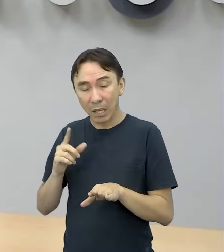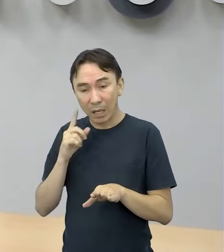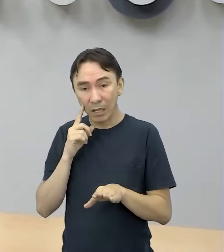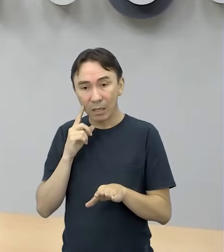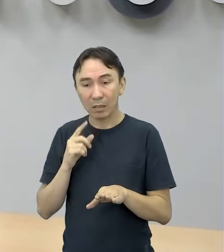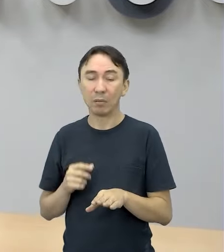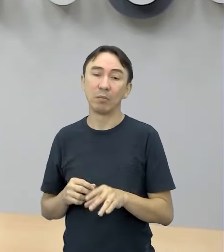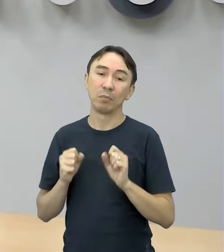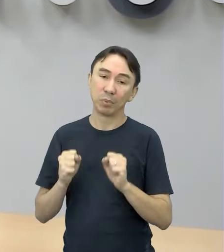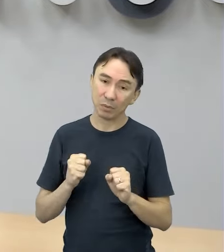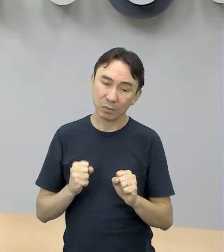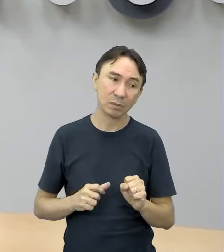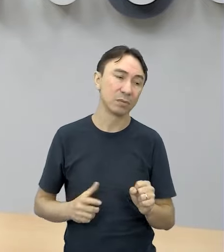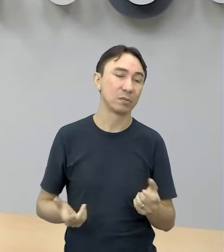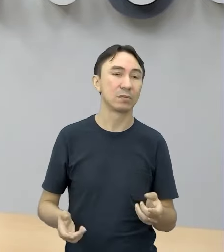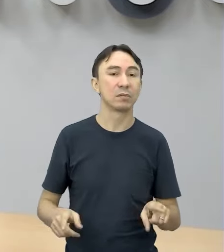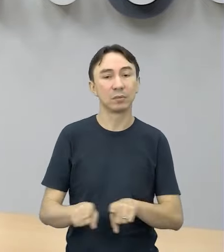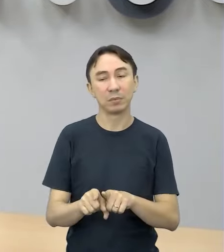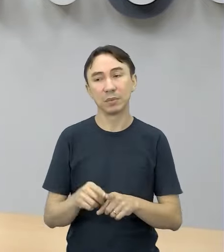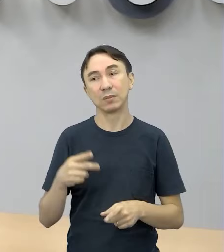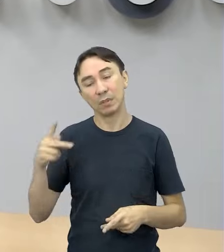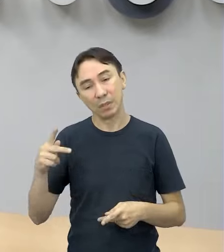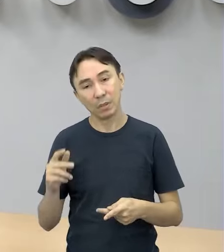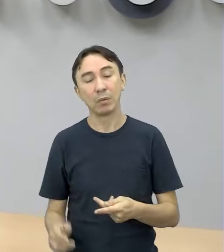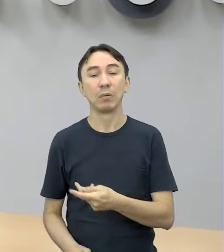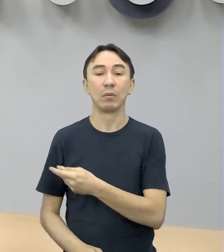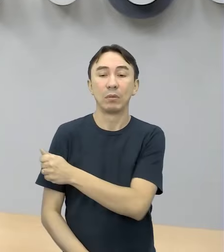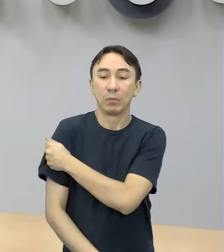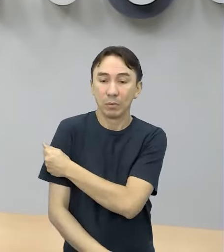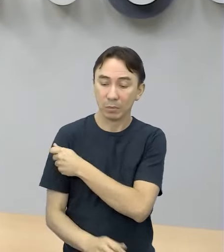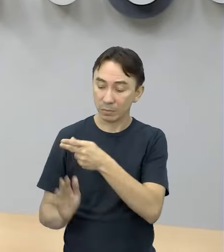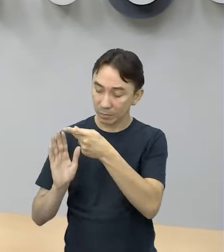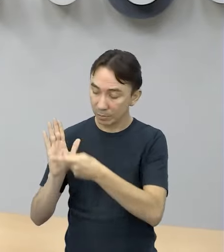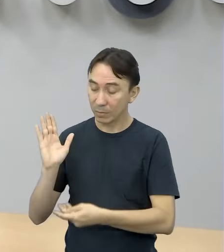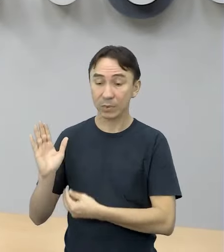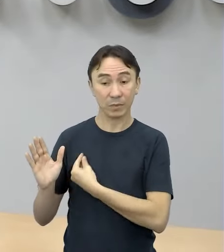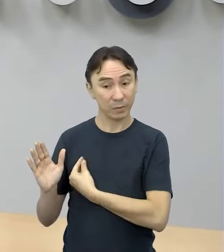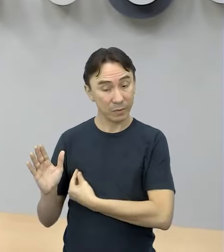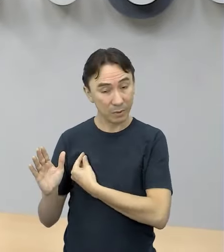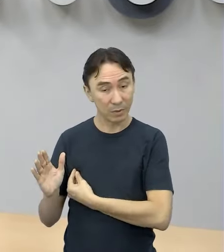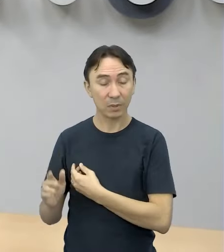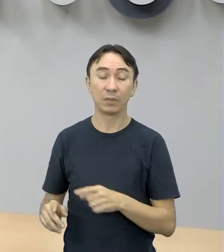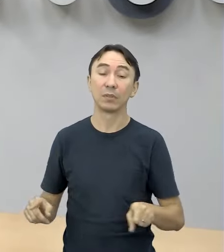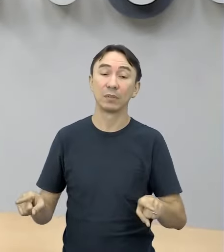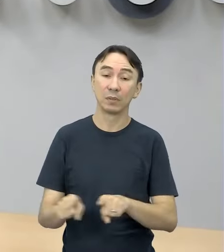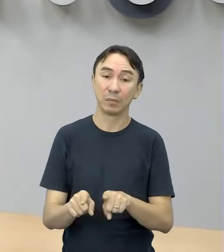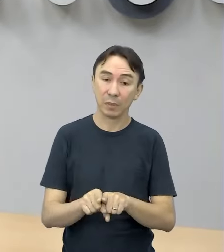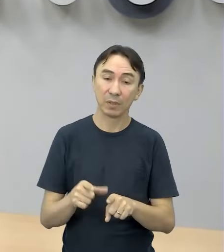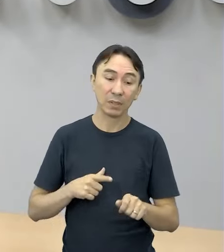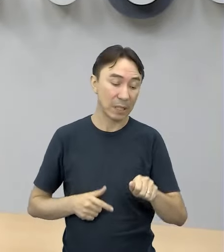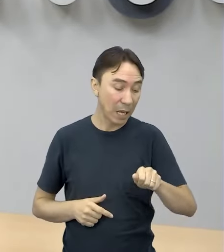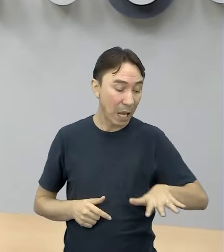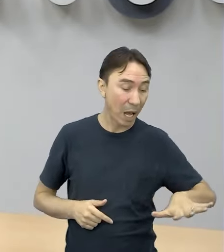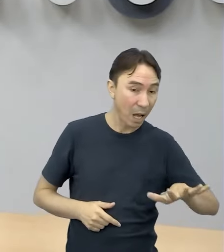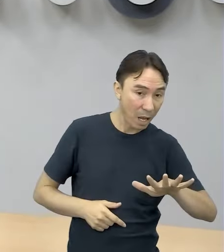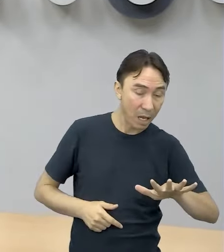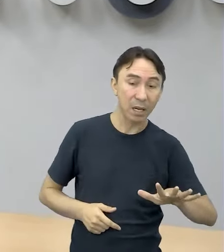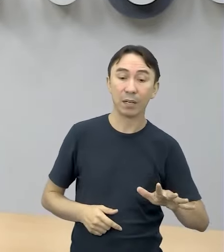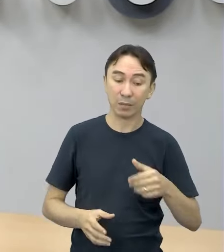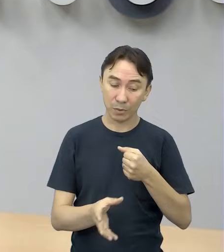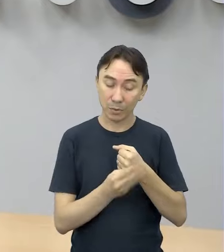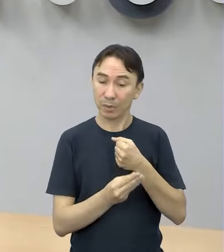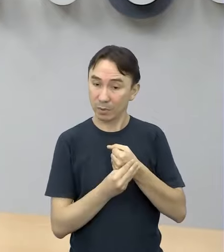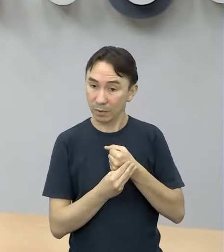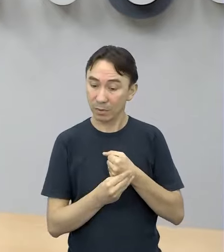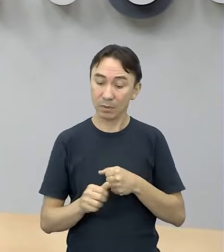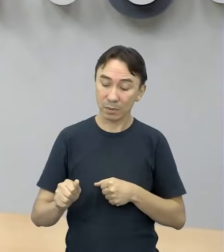pode vir por meio do projeto de vida dos estudantes, por meio das próprias áreas de conhecimento. Aqui no caso a gente trabalha um mapa que tem uma área, que é a